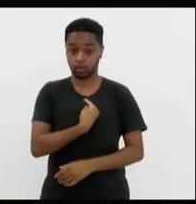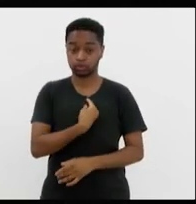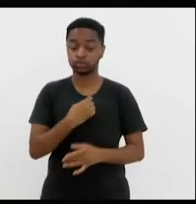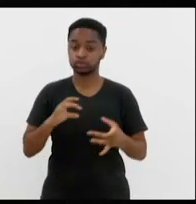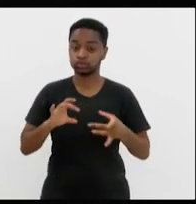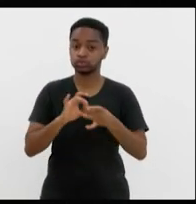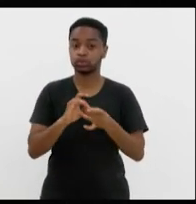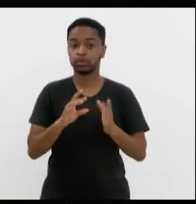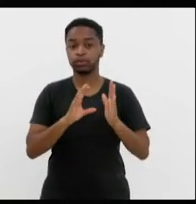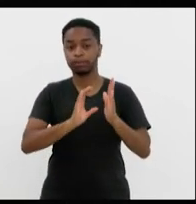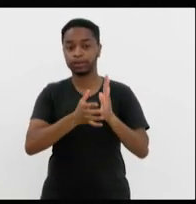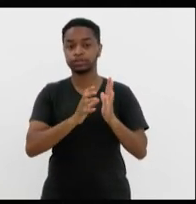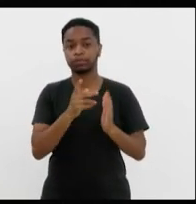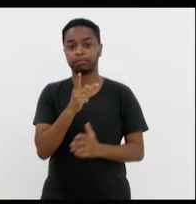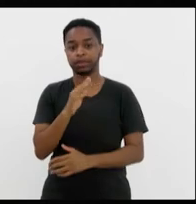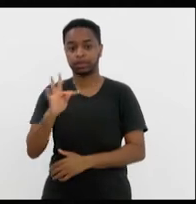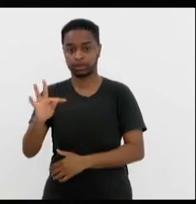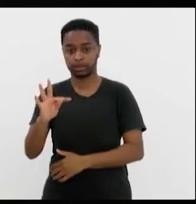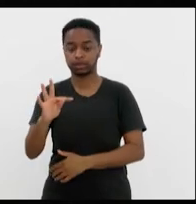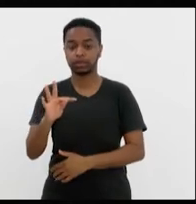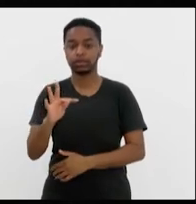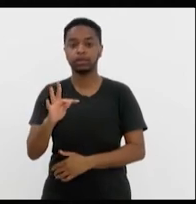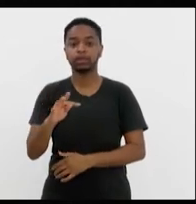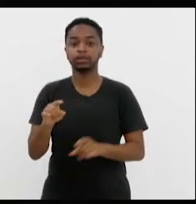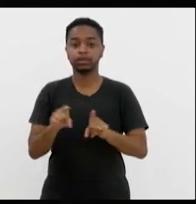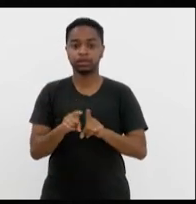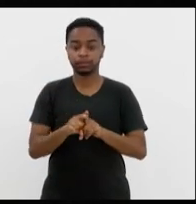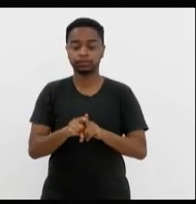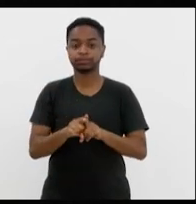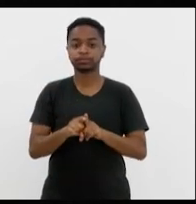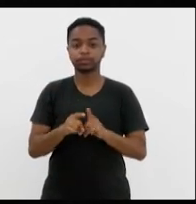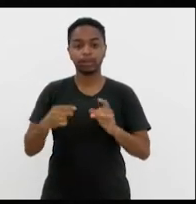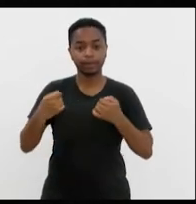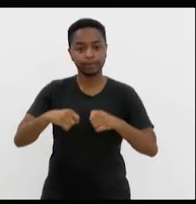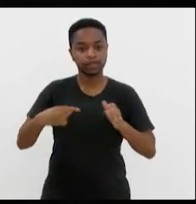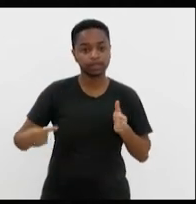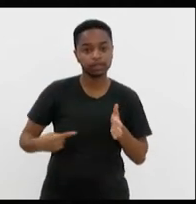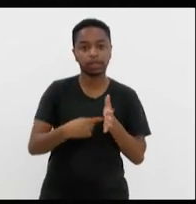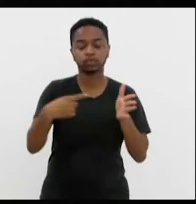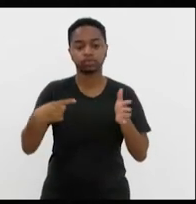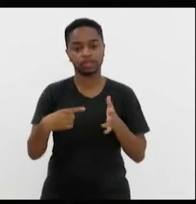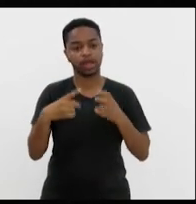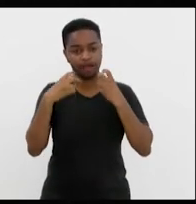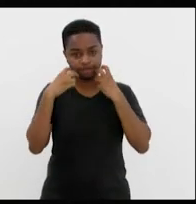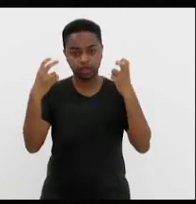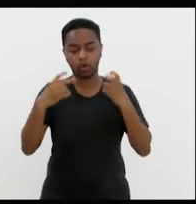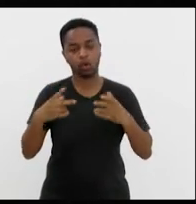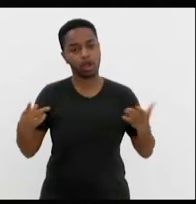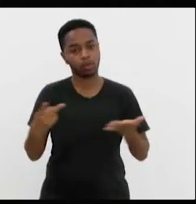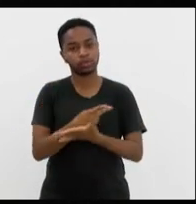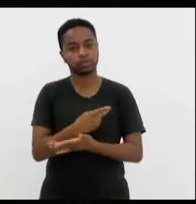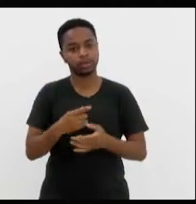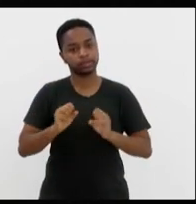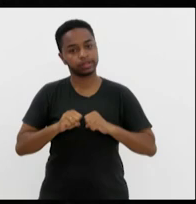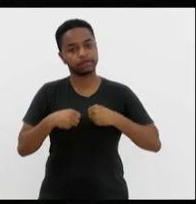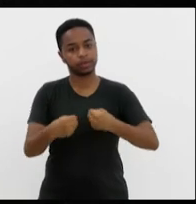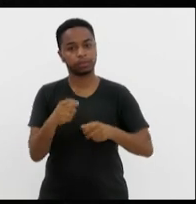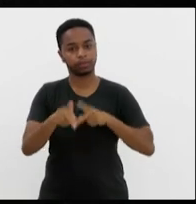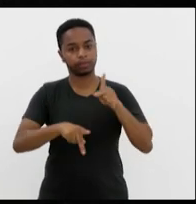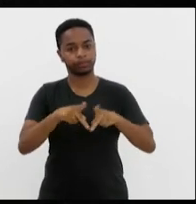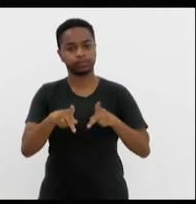dos Trabalhadores e das Trabalhadoras e da oposição, denunciar essa vergonha em defesa do povo